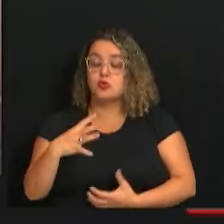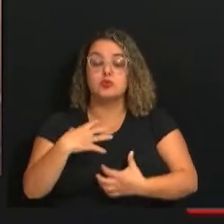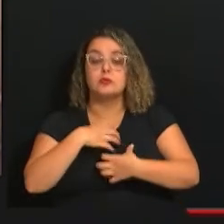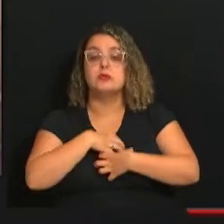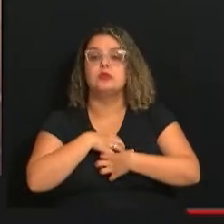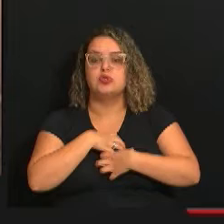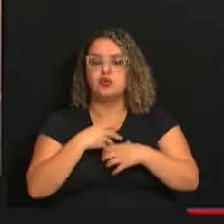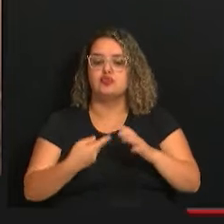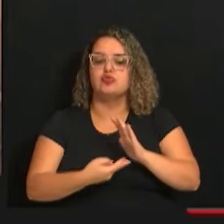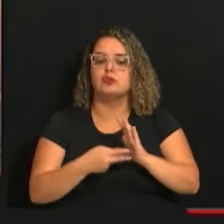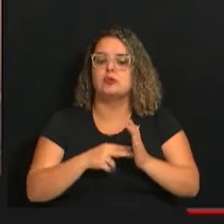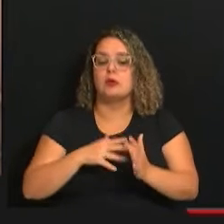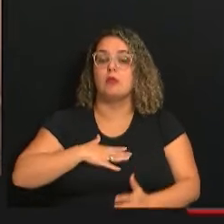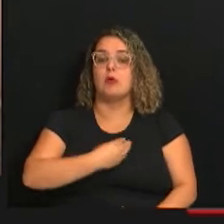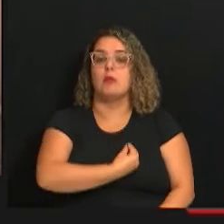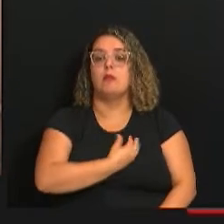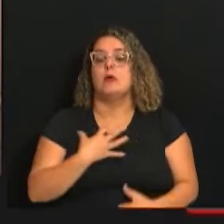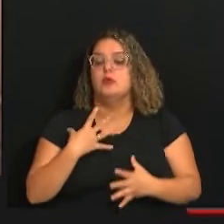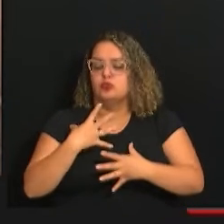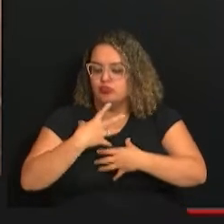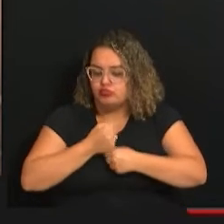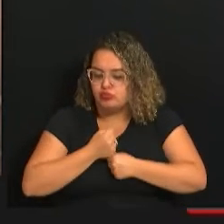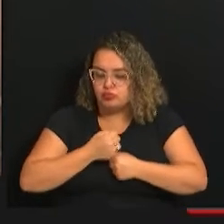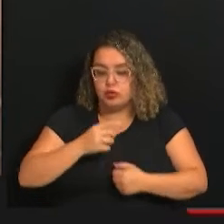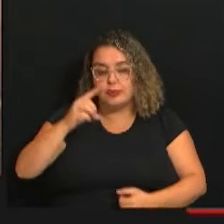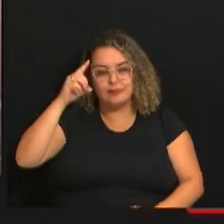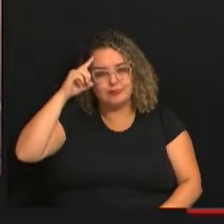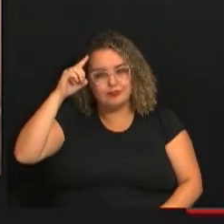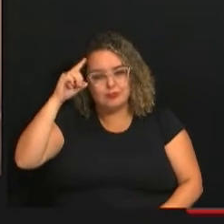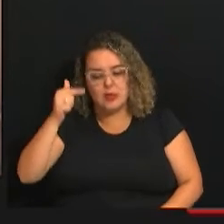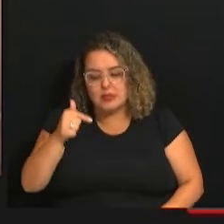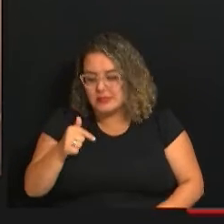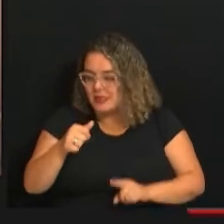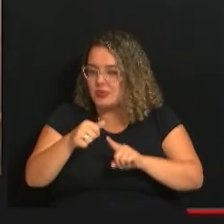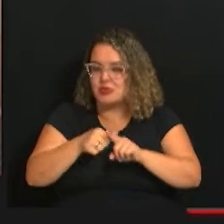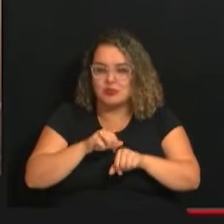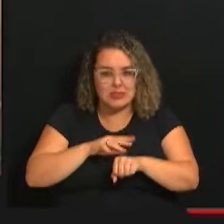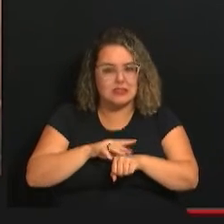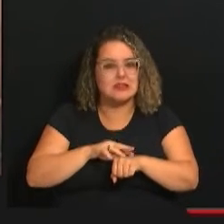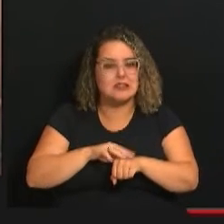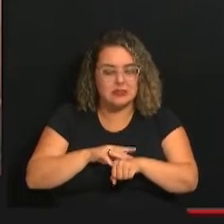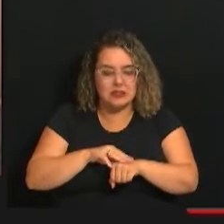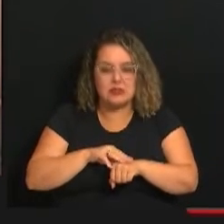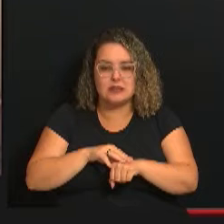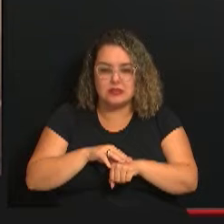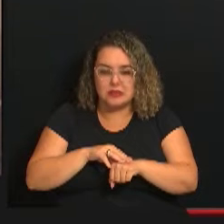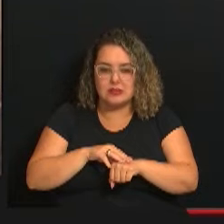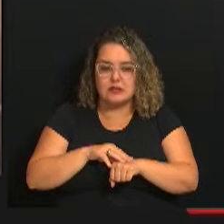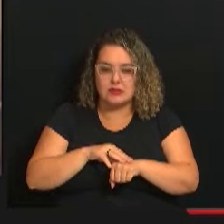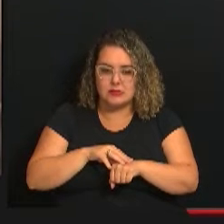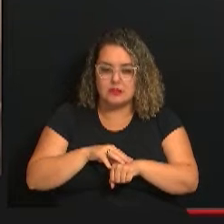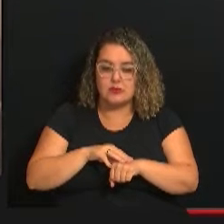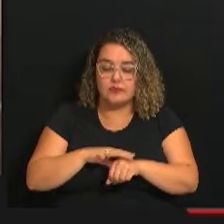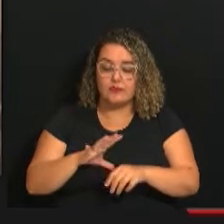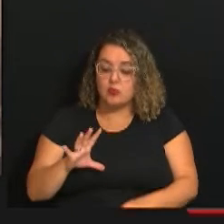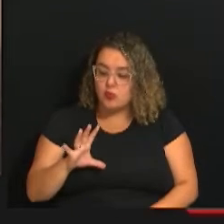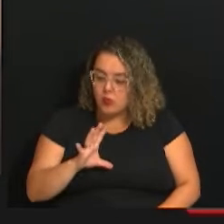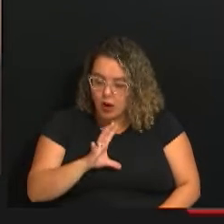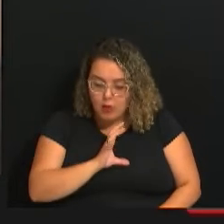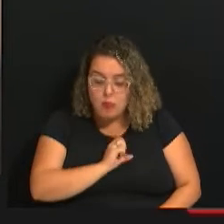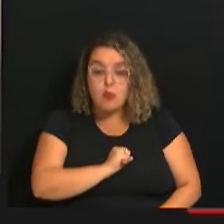paz e eu consigo, você fica por aqui, mas eu fico aqui te pagiando e nós seguiremos